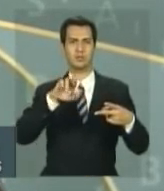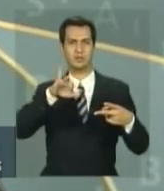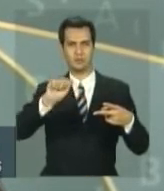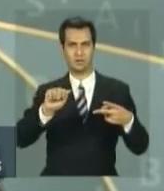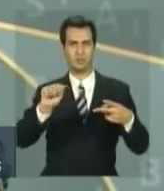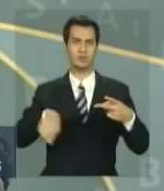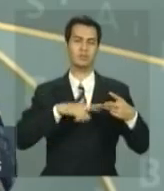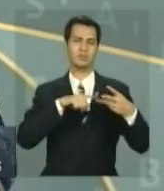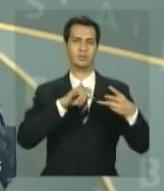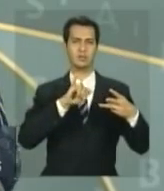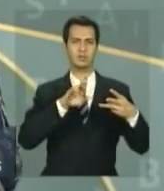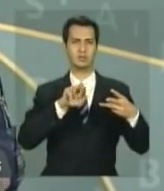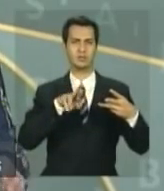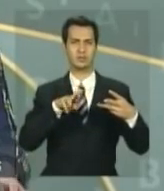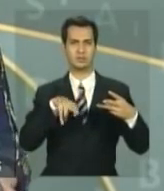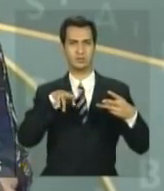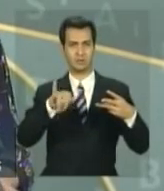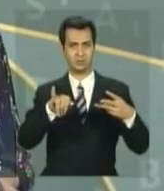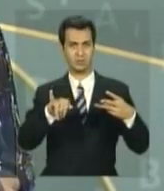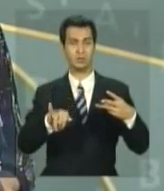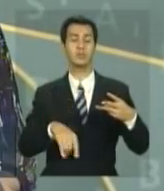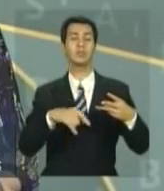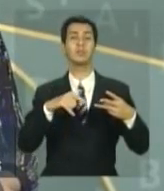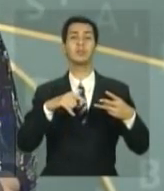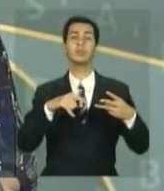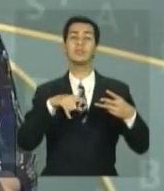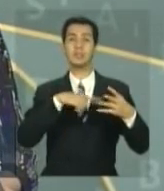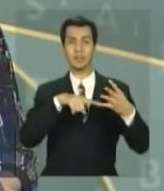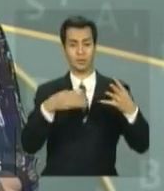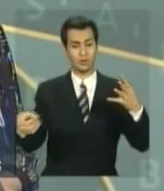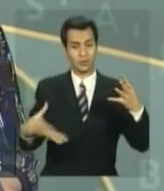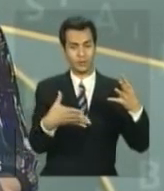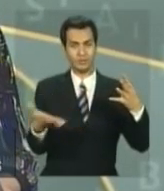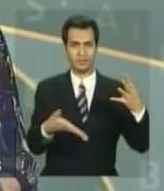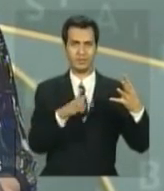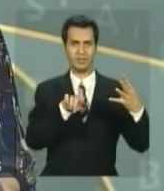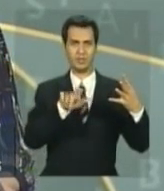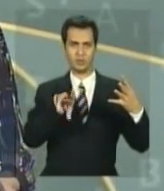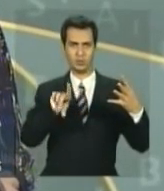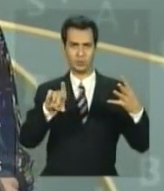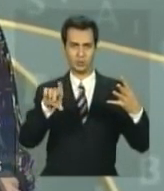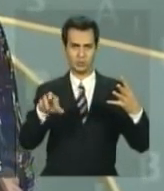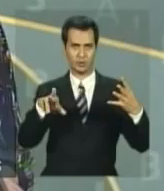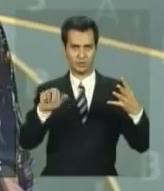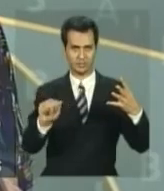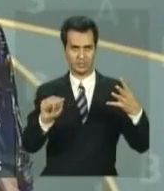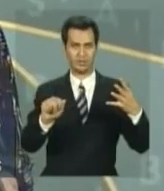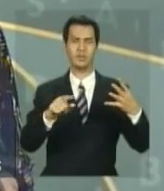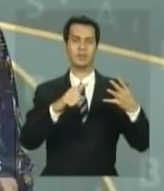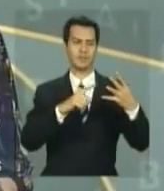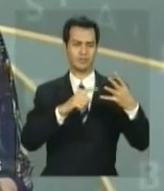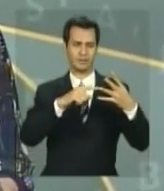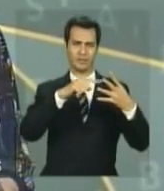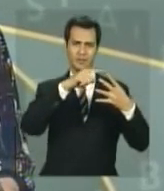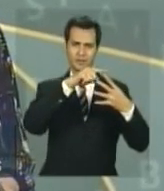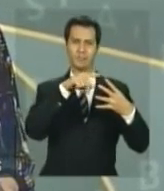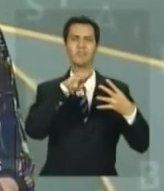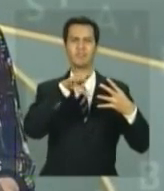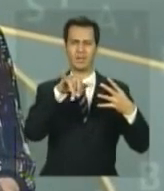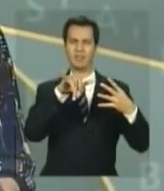E tenho certeza que a Leonora estará à altura da trajetória dessas